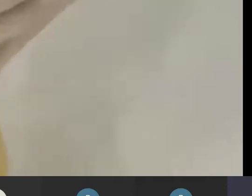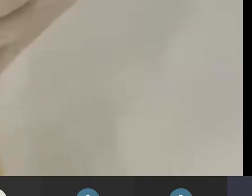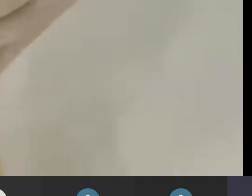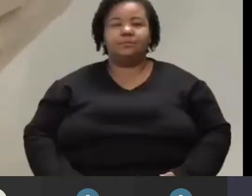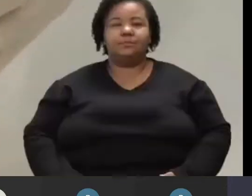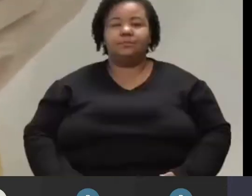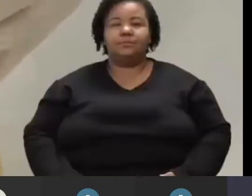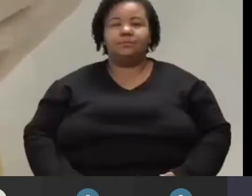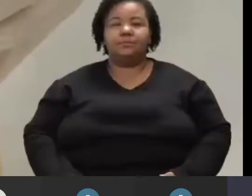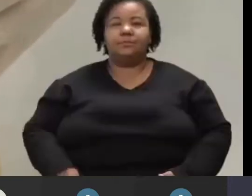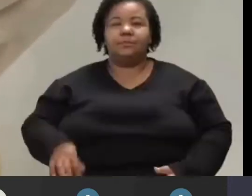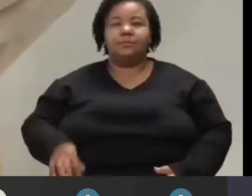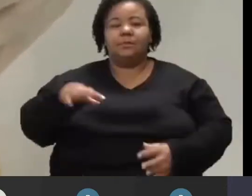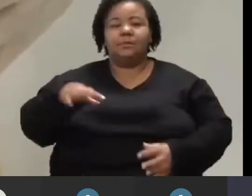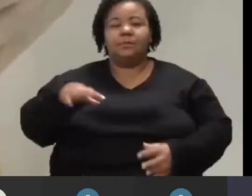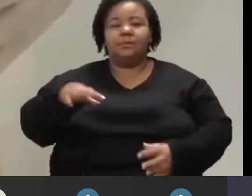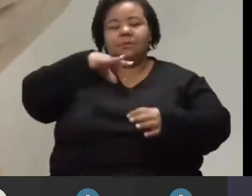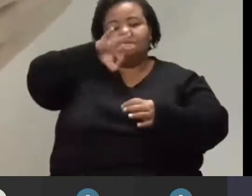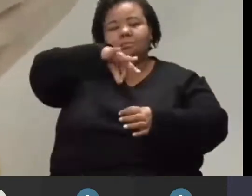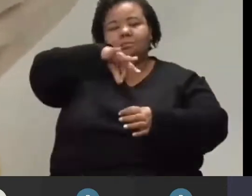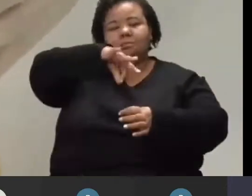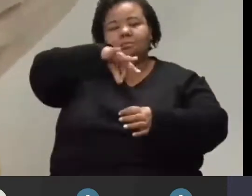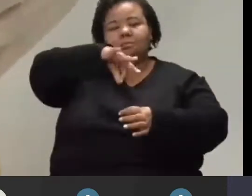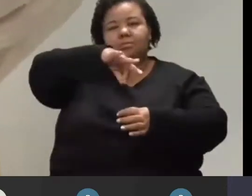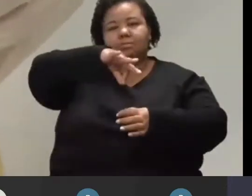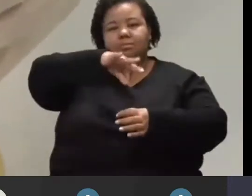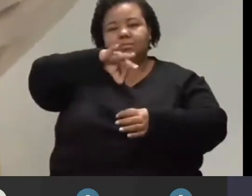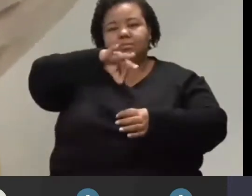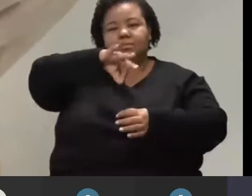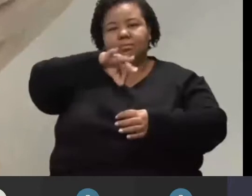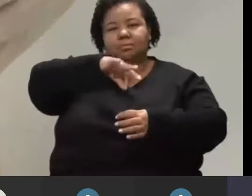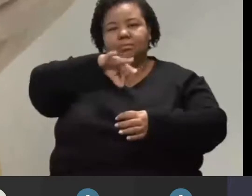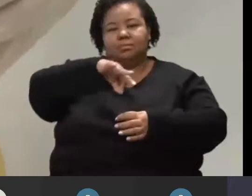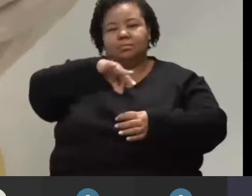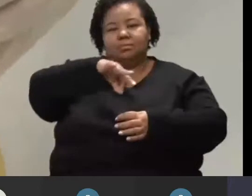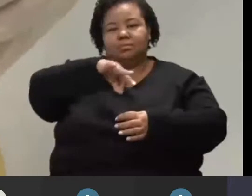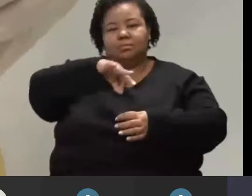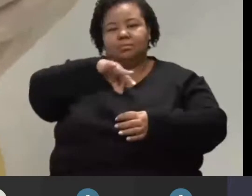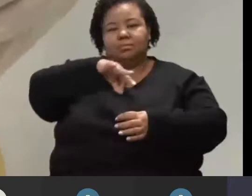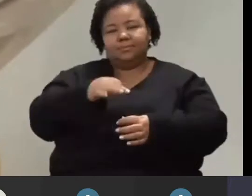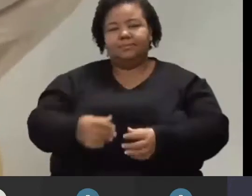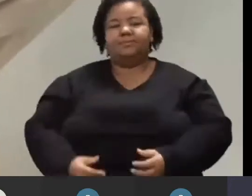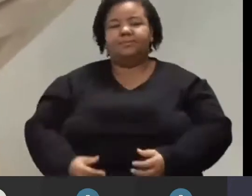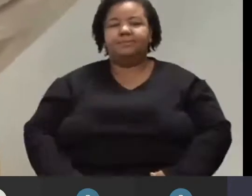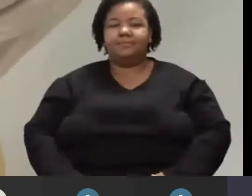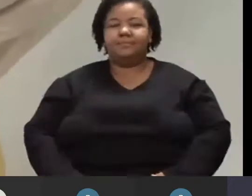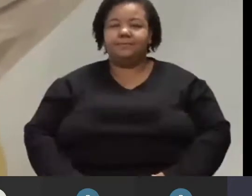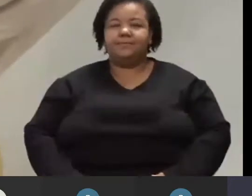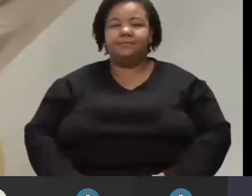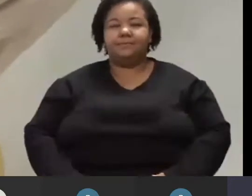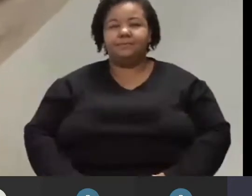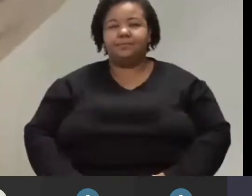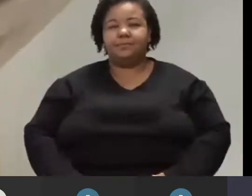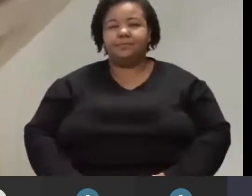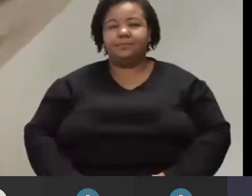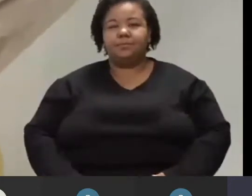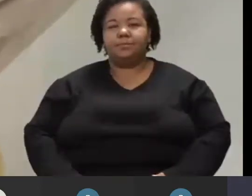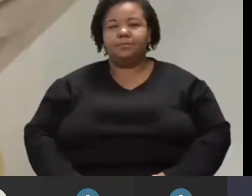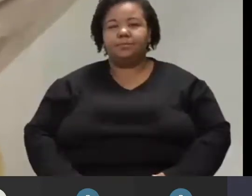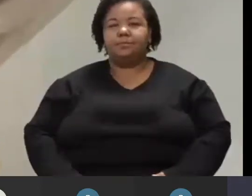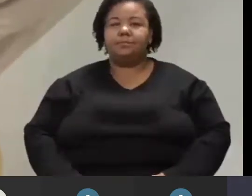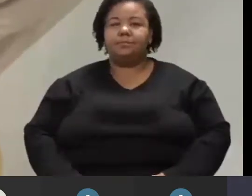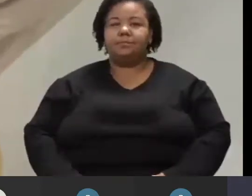E aí, com o auxílio do bastão de vidro, esse é o bastão de vidro, você vai ali homogeneizar para tentar solubilizar todo o